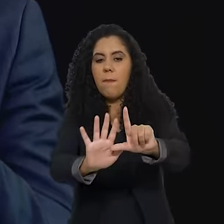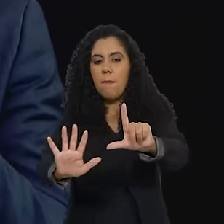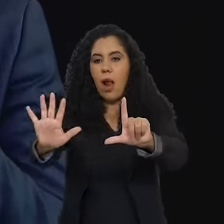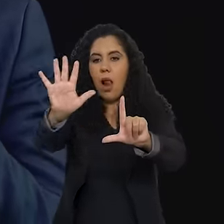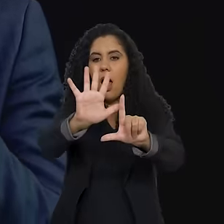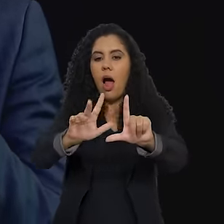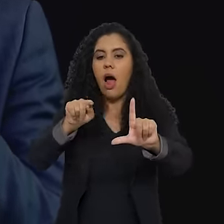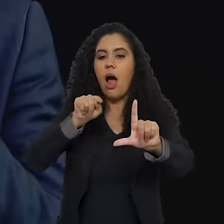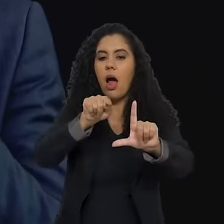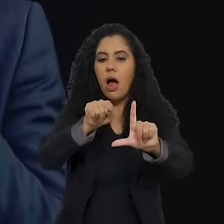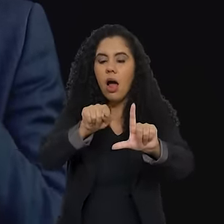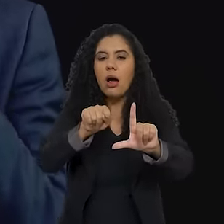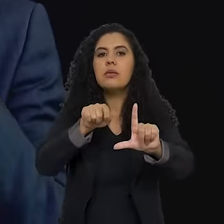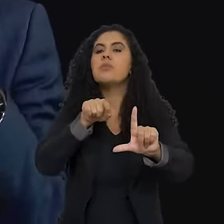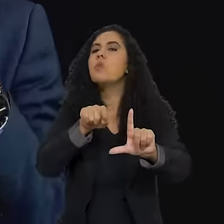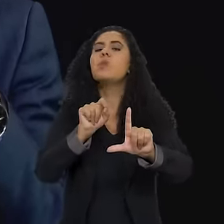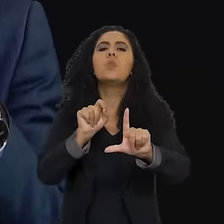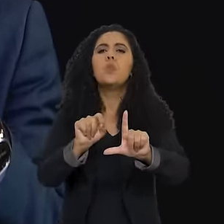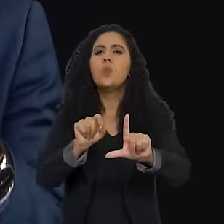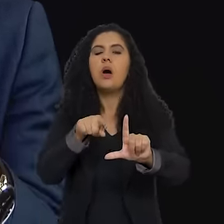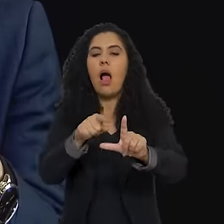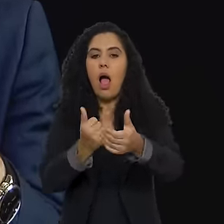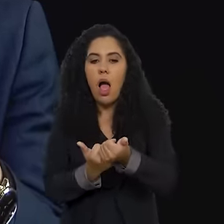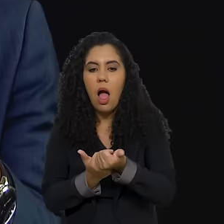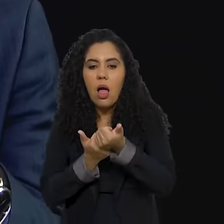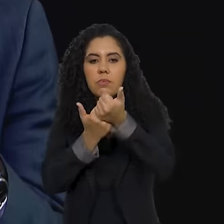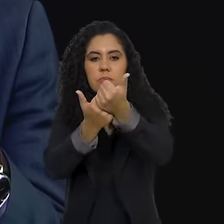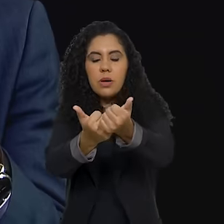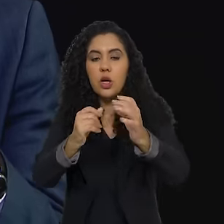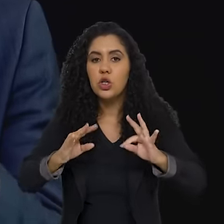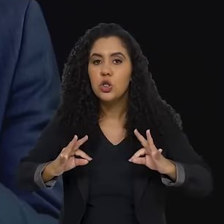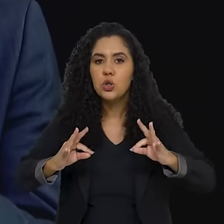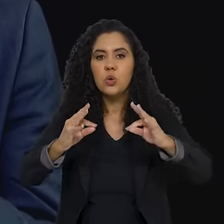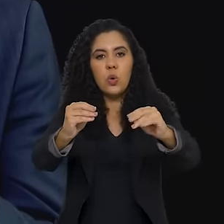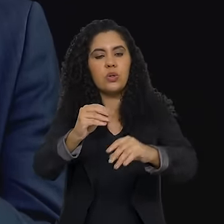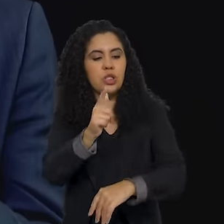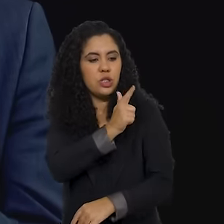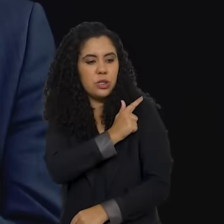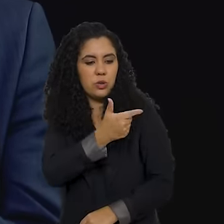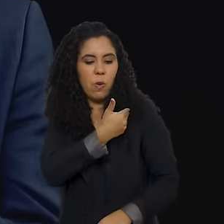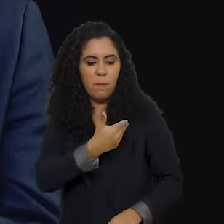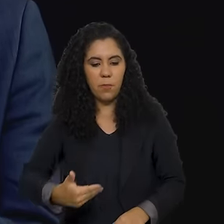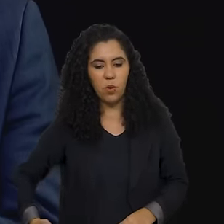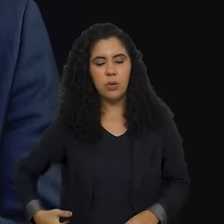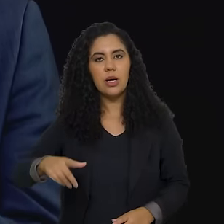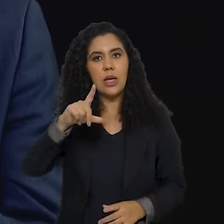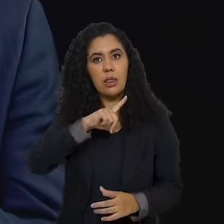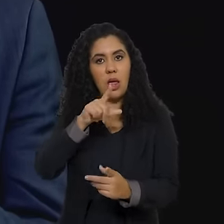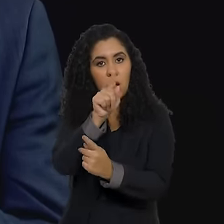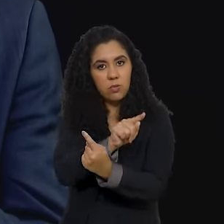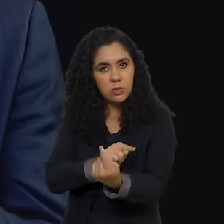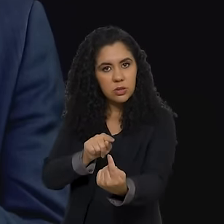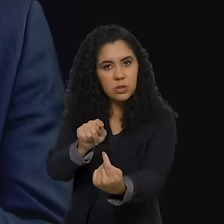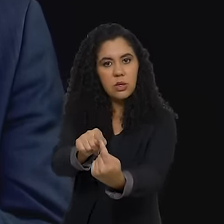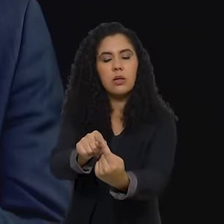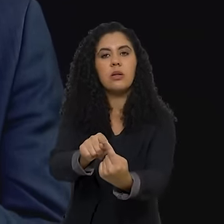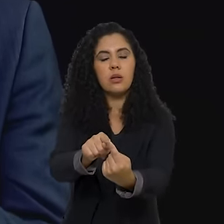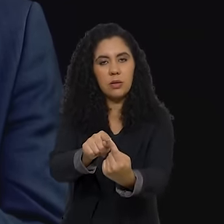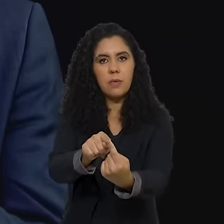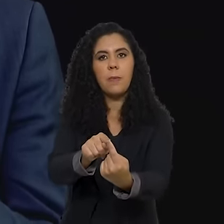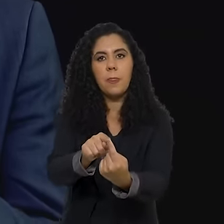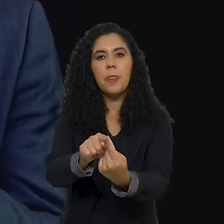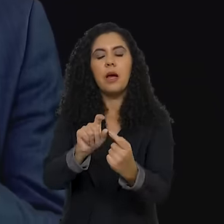plataforma para auxiliar todos os gestores públicos que têm a missão, que atuam